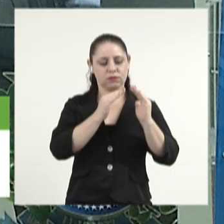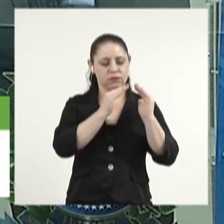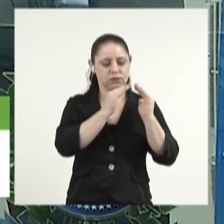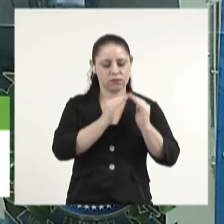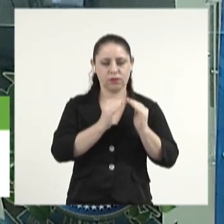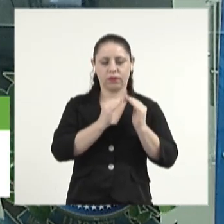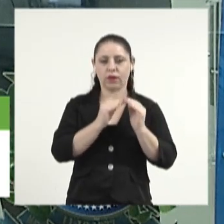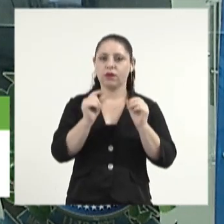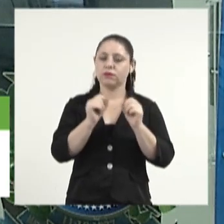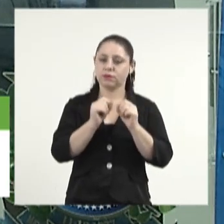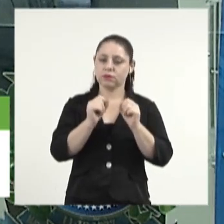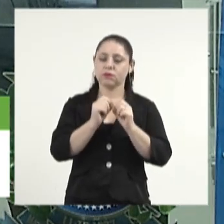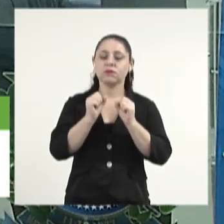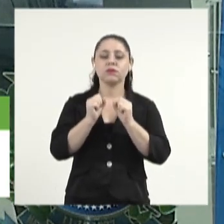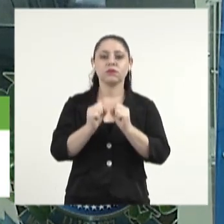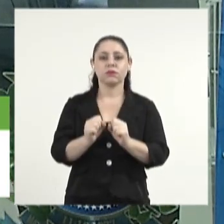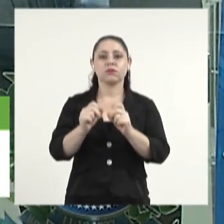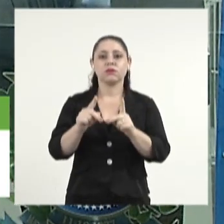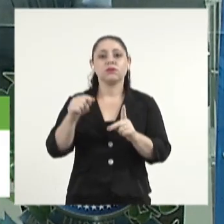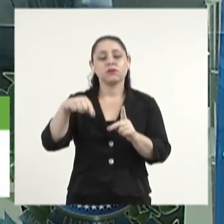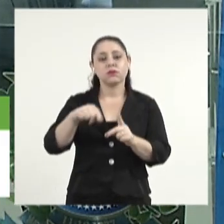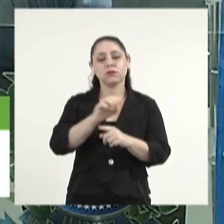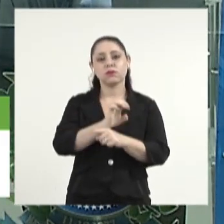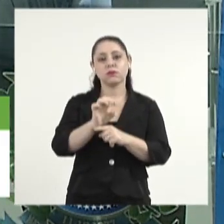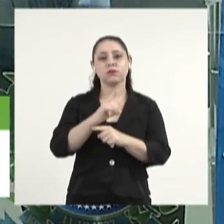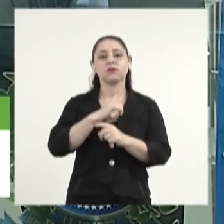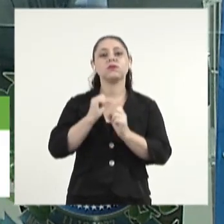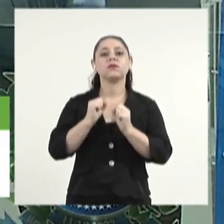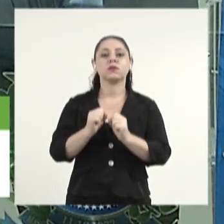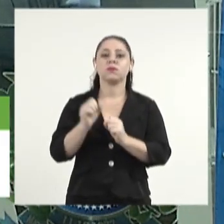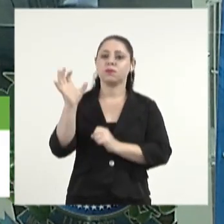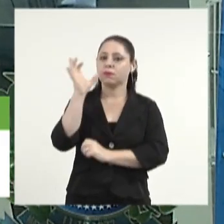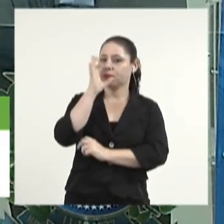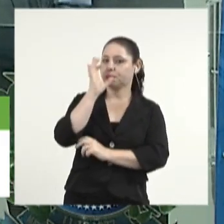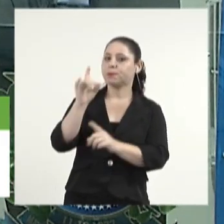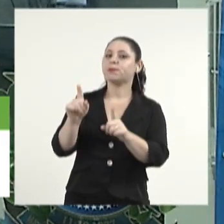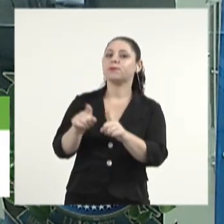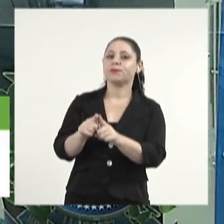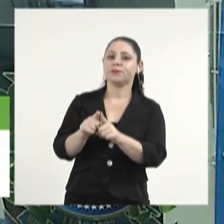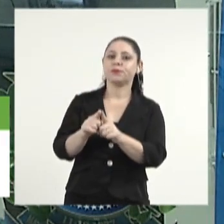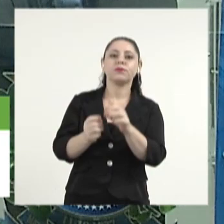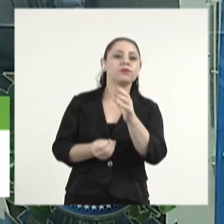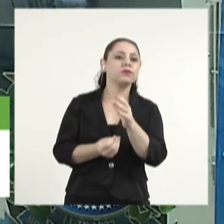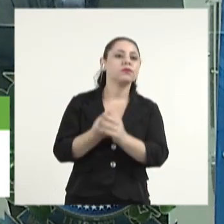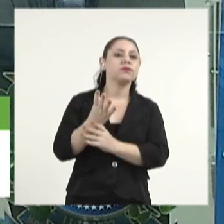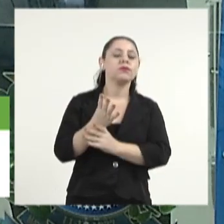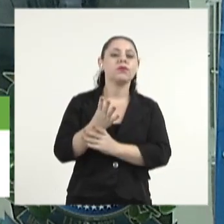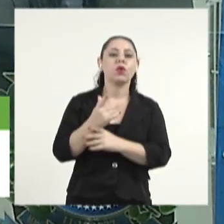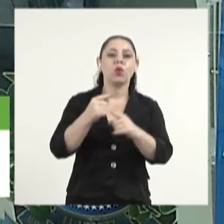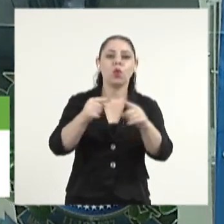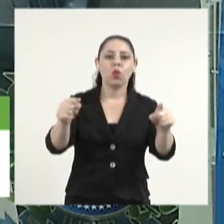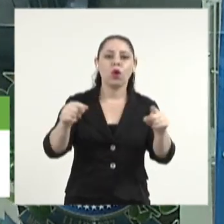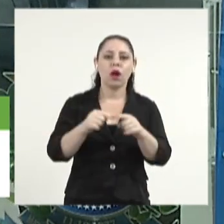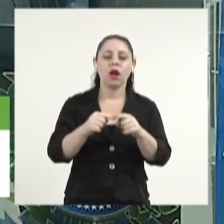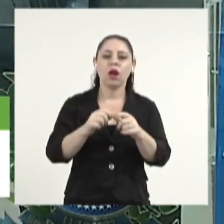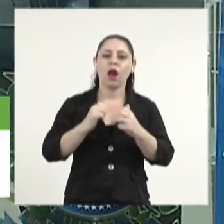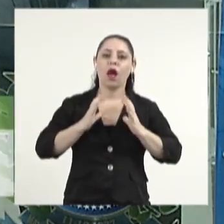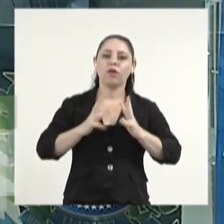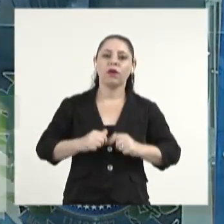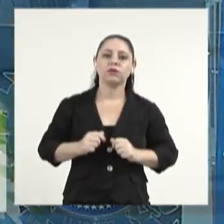habitacionais executados pelo poder público aqui em Mato Grosso do Sul, eles possam ser acompanhados também da criação de lavanderias coletivas.